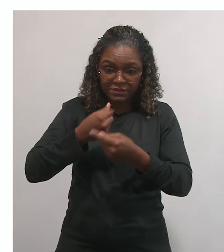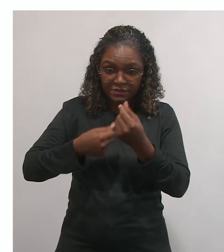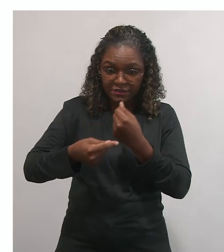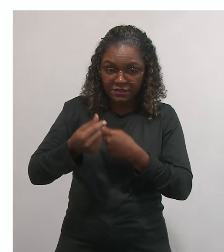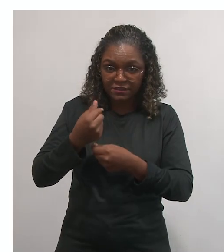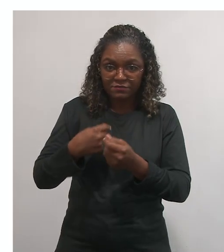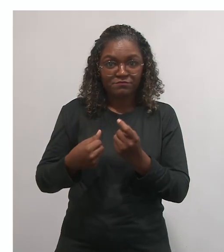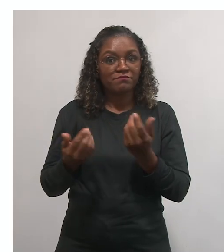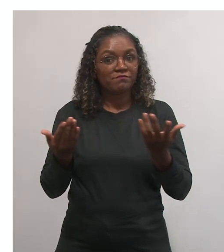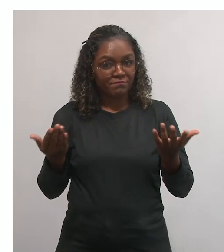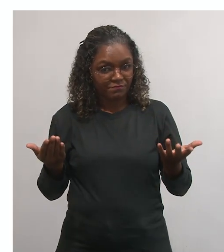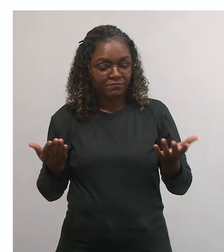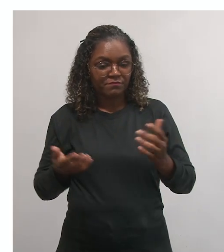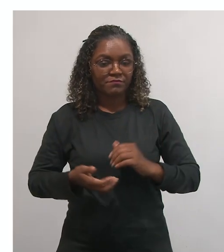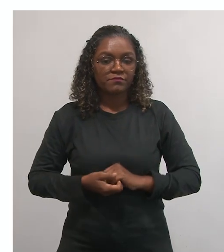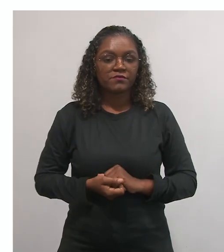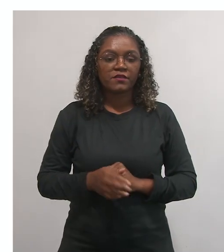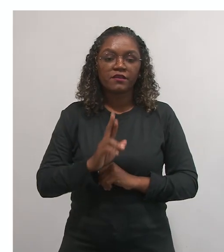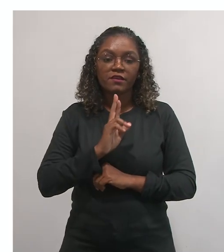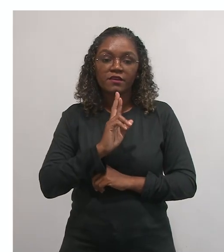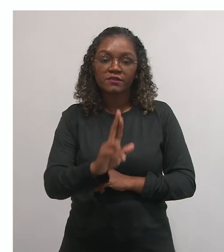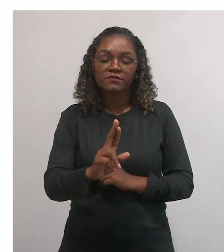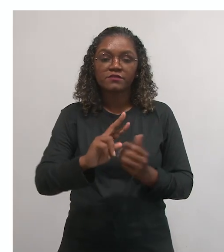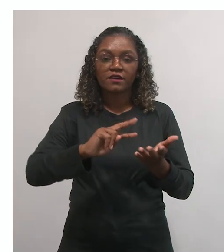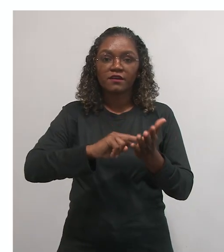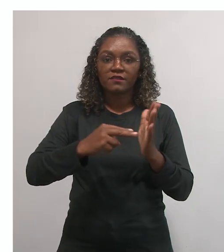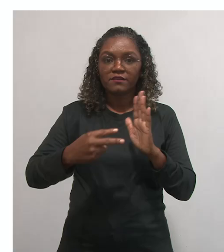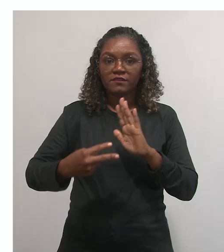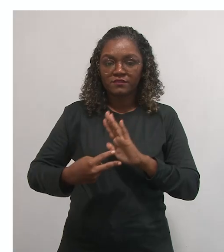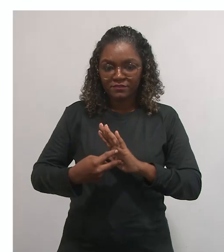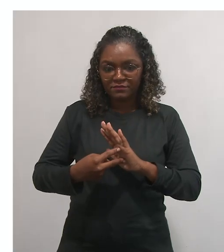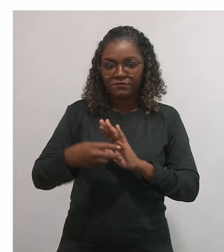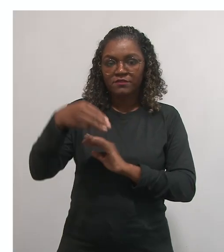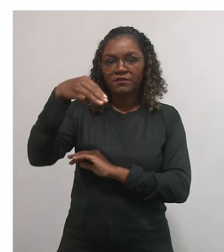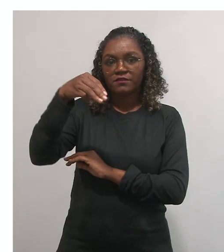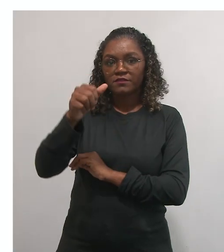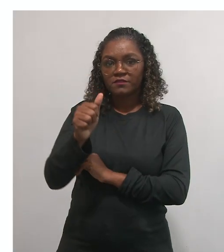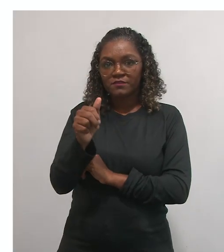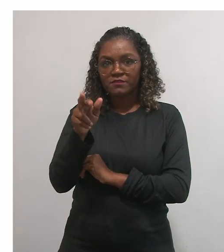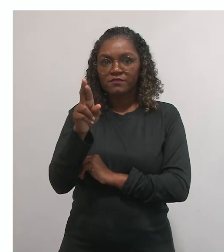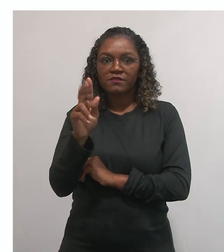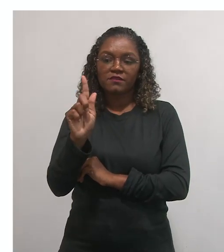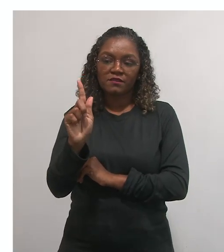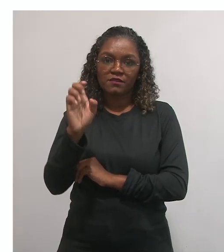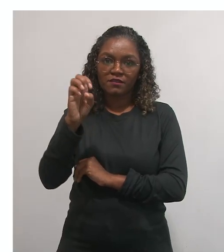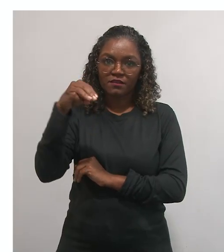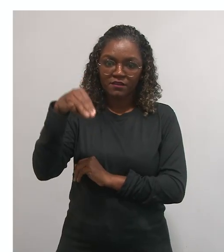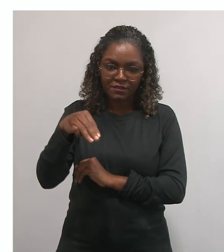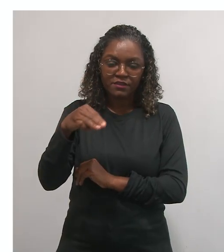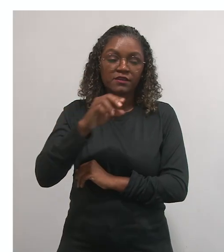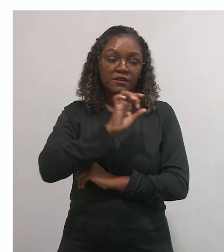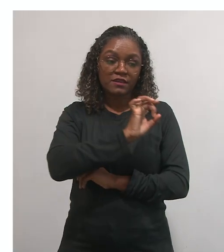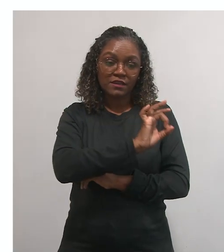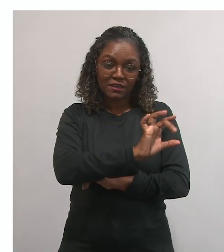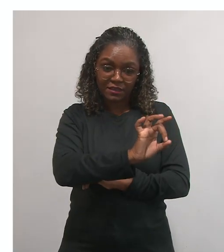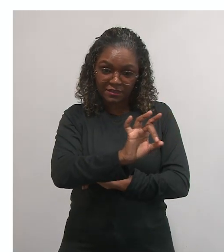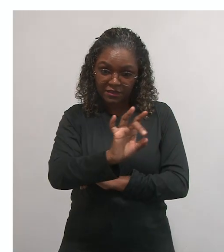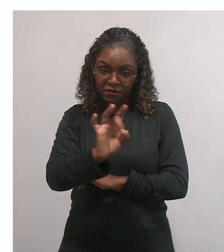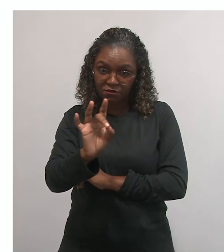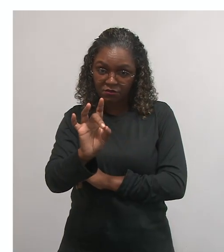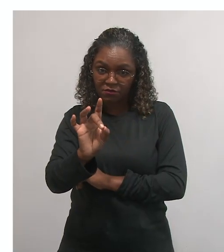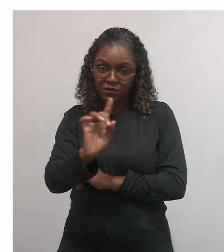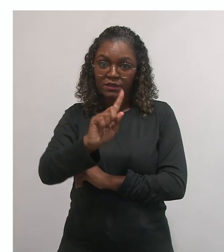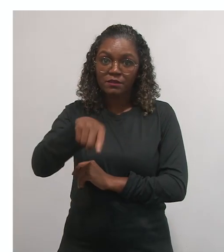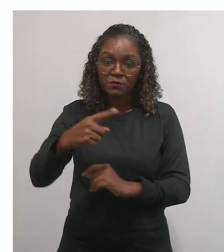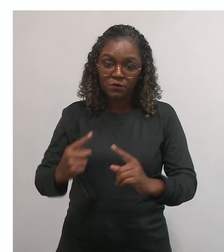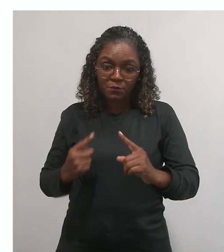unidades monetárias é resultante da margem de contribuição decimais unitárias de cada produto multiplicado